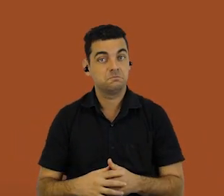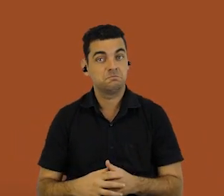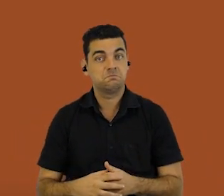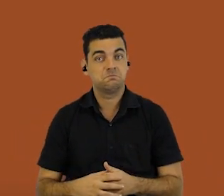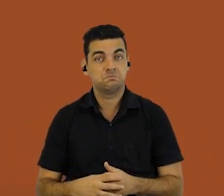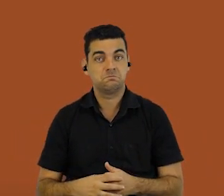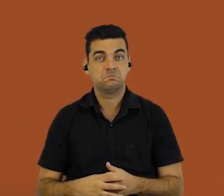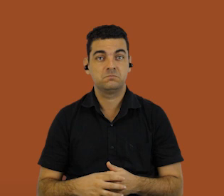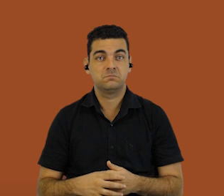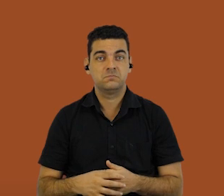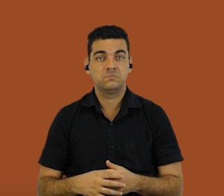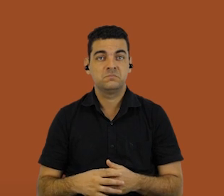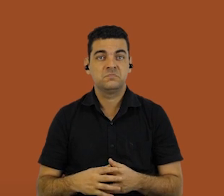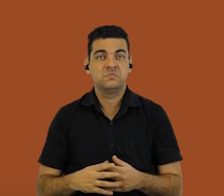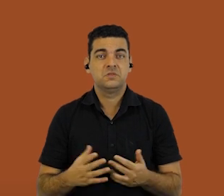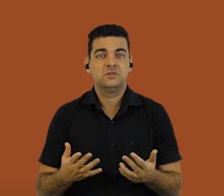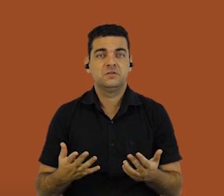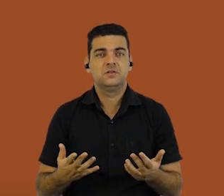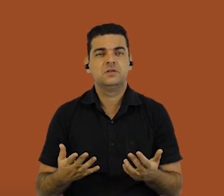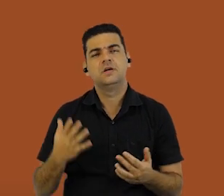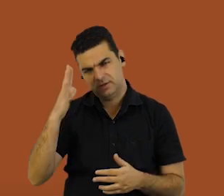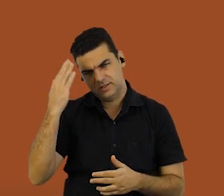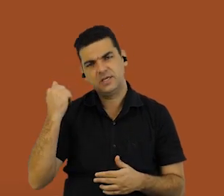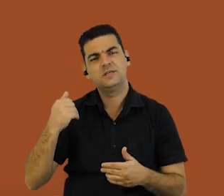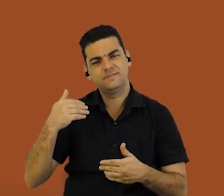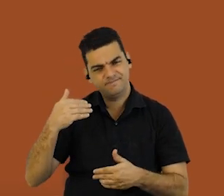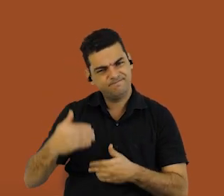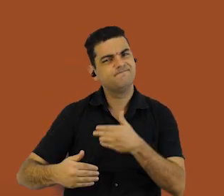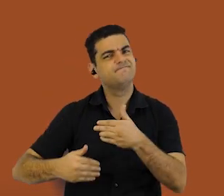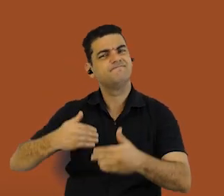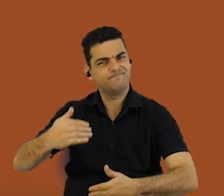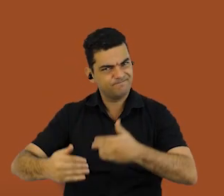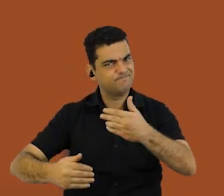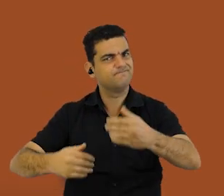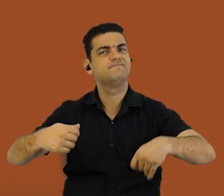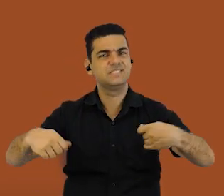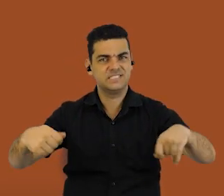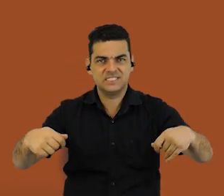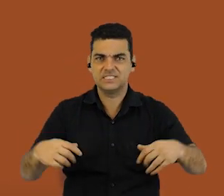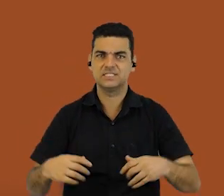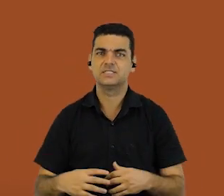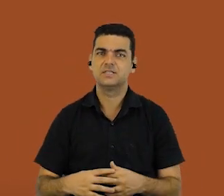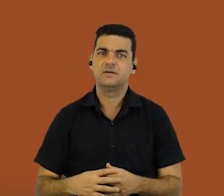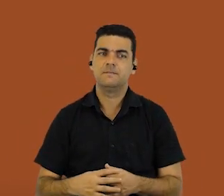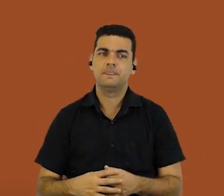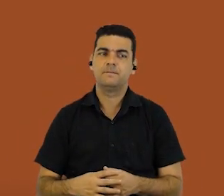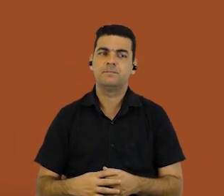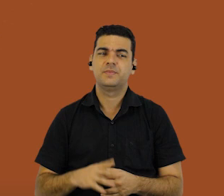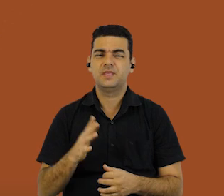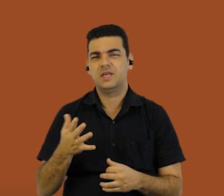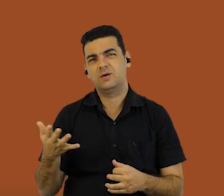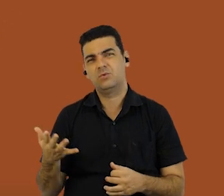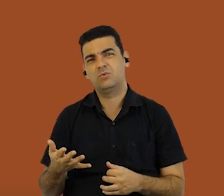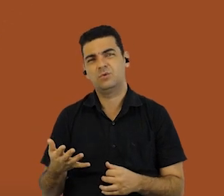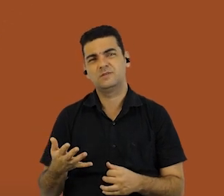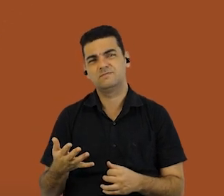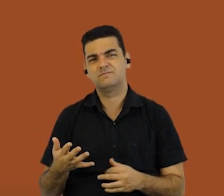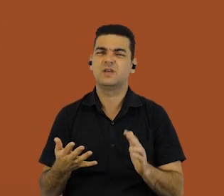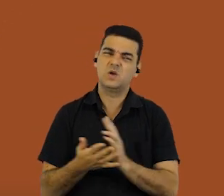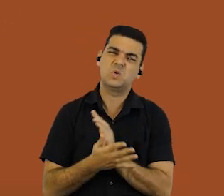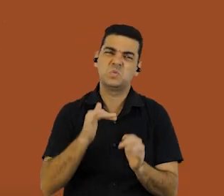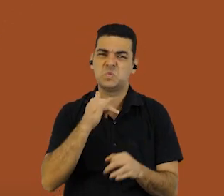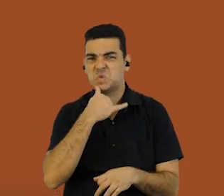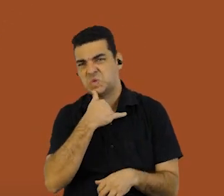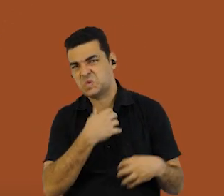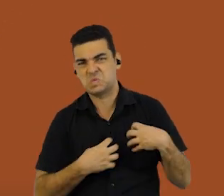embora a gente ainda tenha caminhos para traçar e ainda não seja, a gente fique